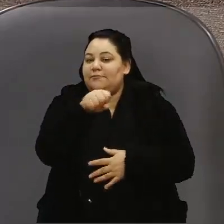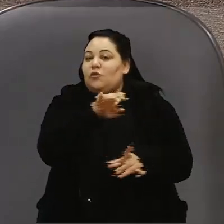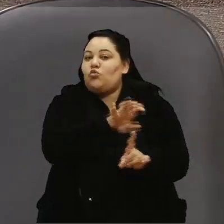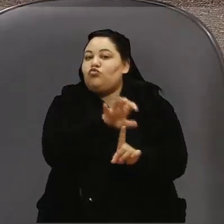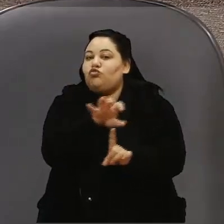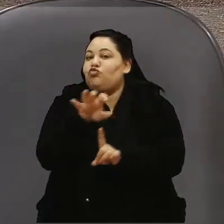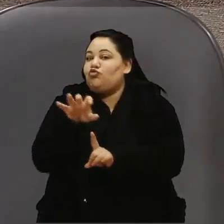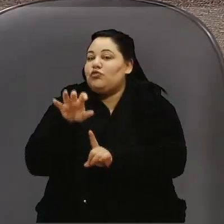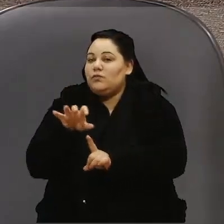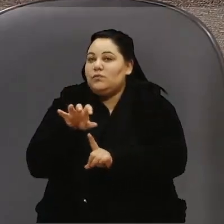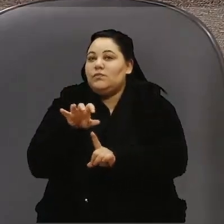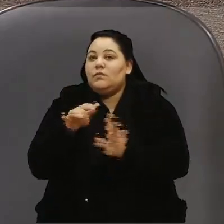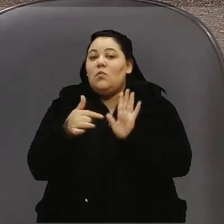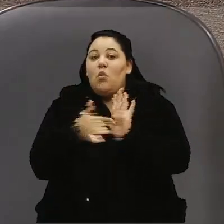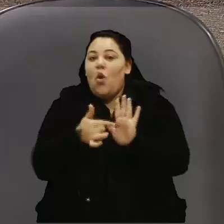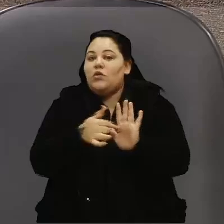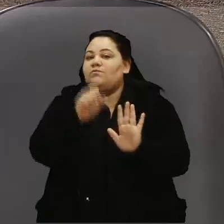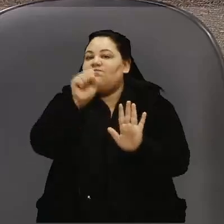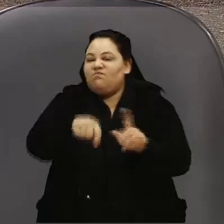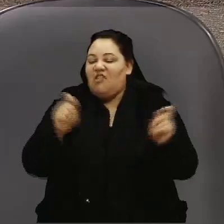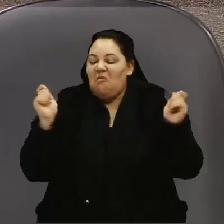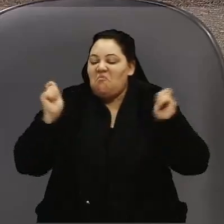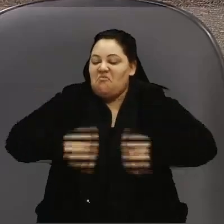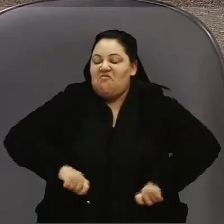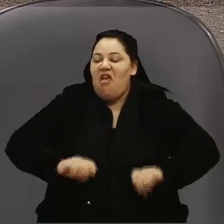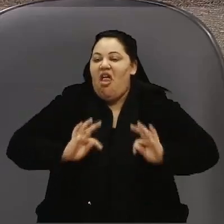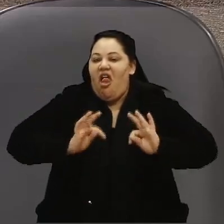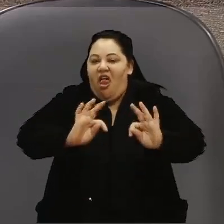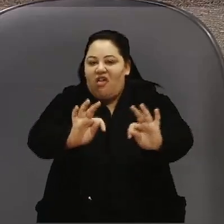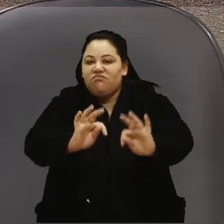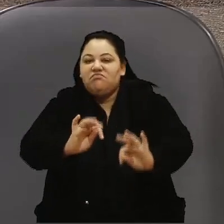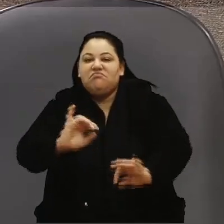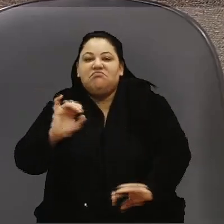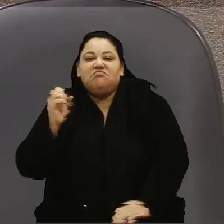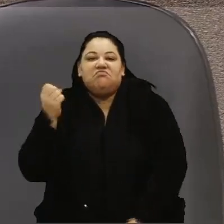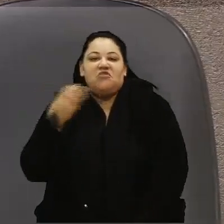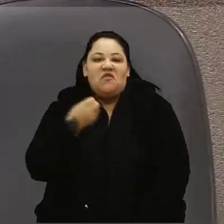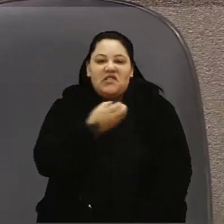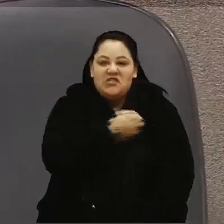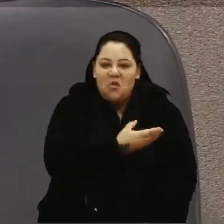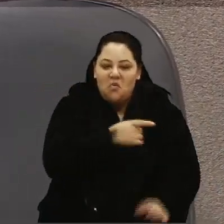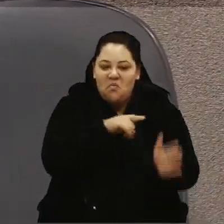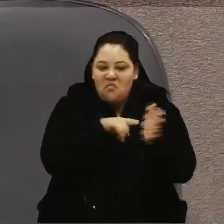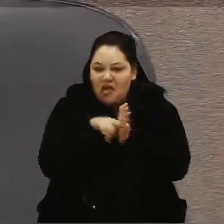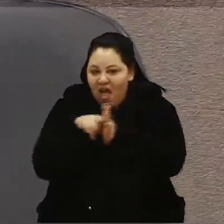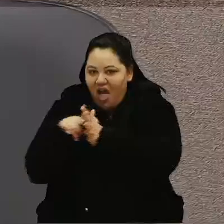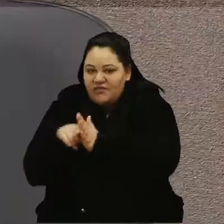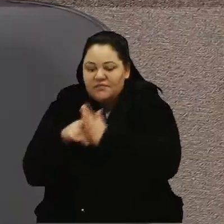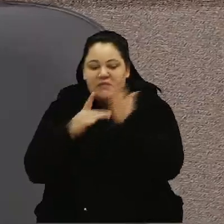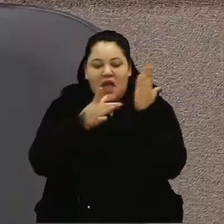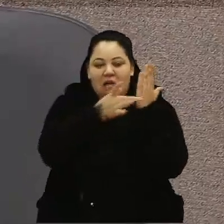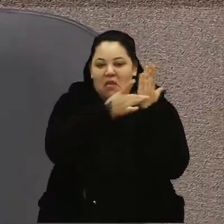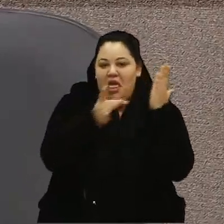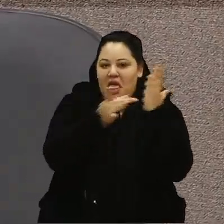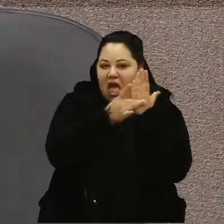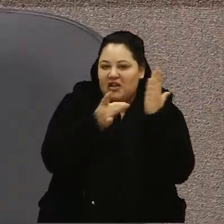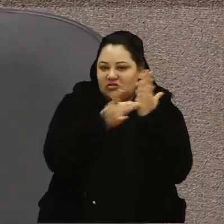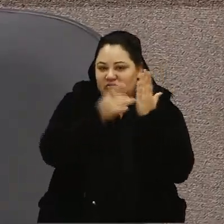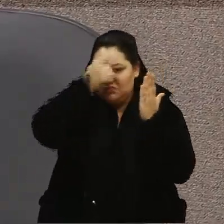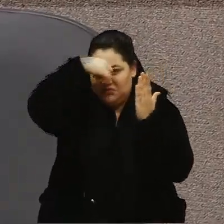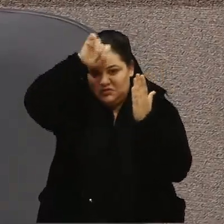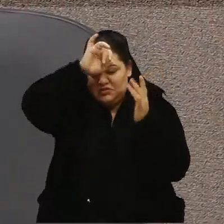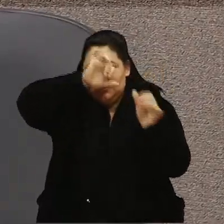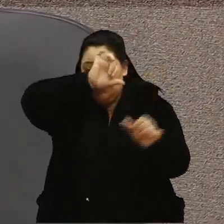demais o potencial de inovação, o potencial de pesquisa, a habilidade da Universidade de Caxias do Sul de transformar